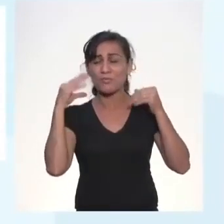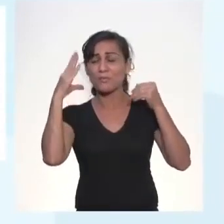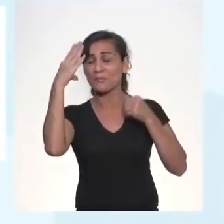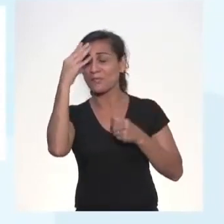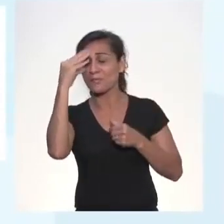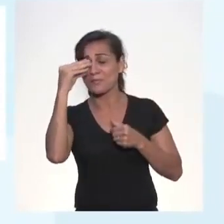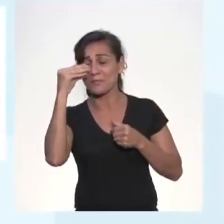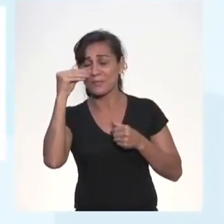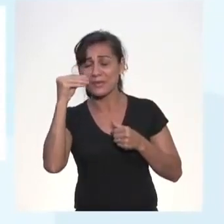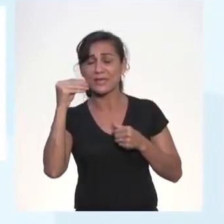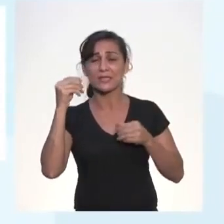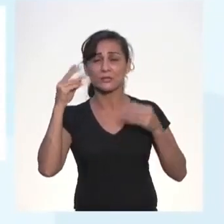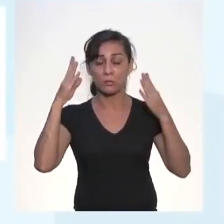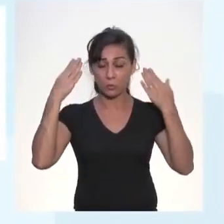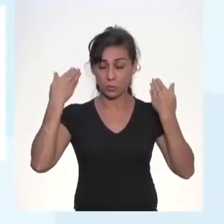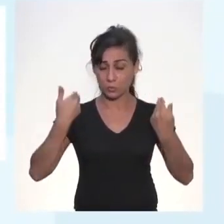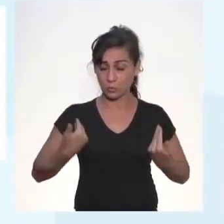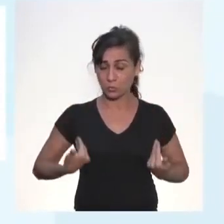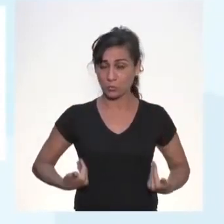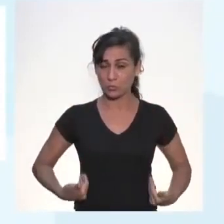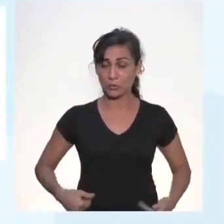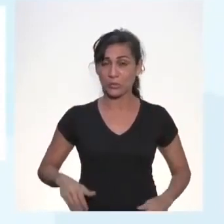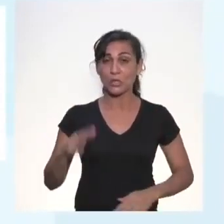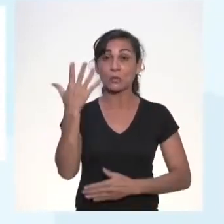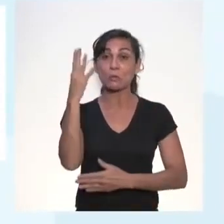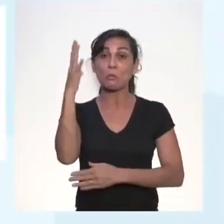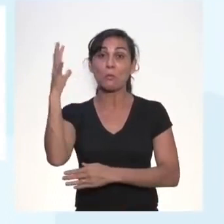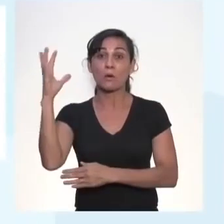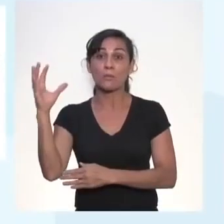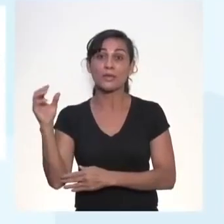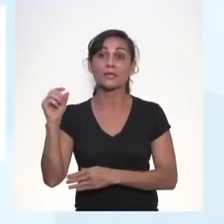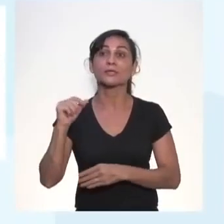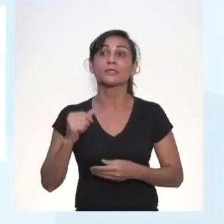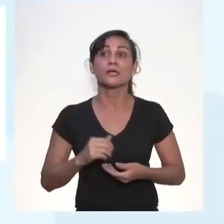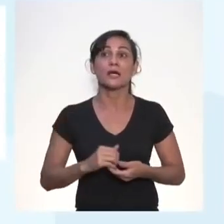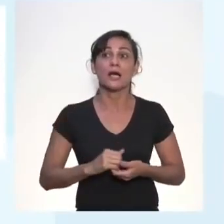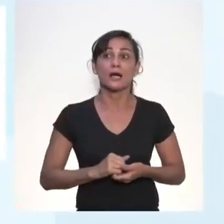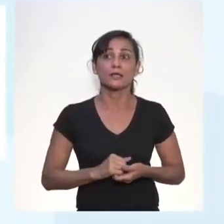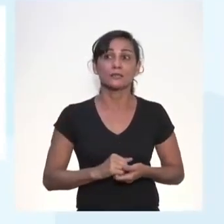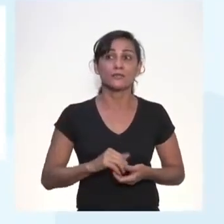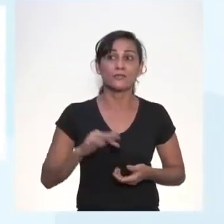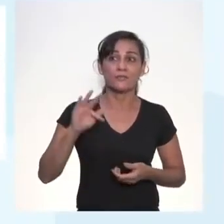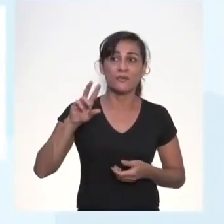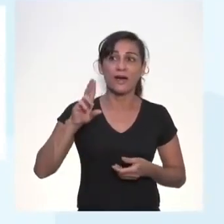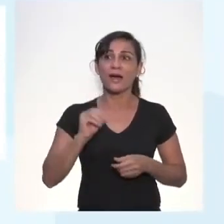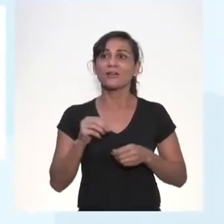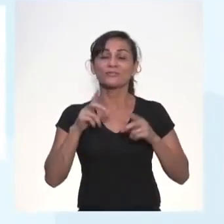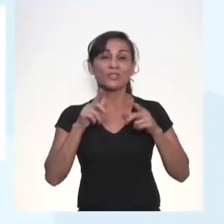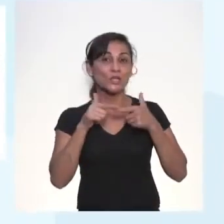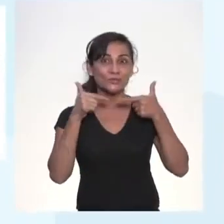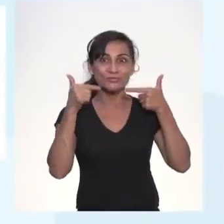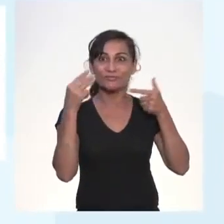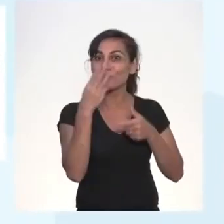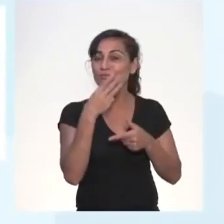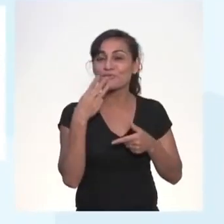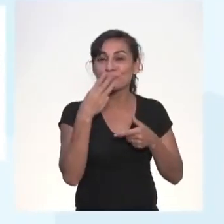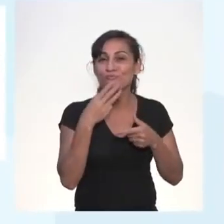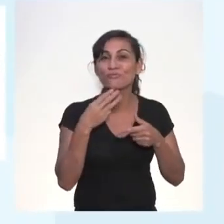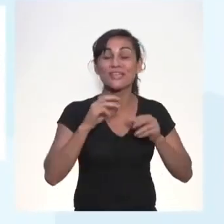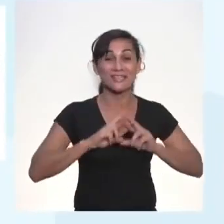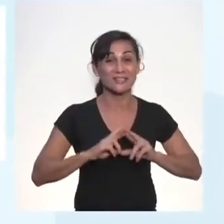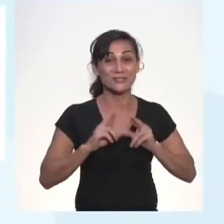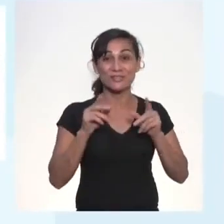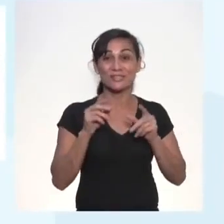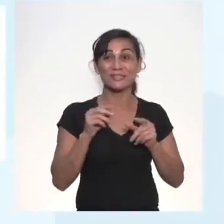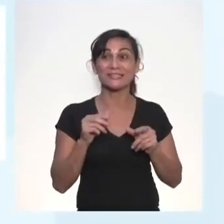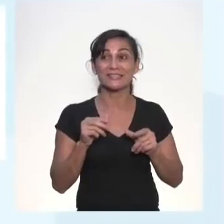mais longos que seu talhe de palmeira. O favo do jati não era doce como seu sorriso, nem a baunilha recendia